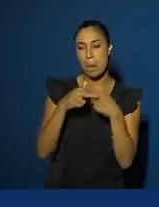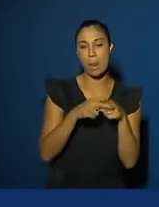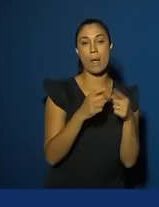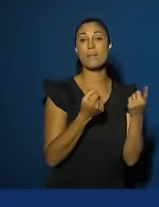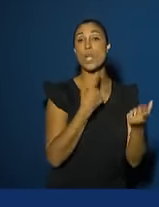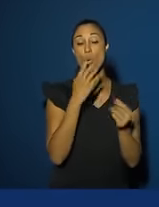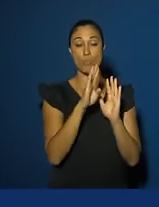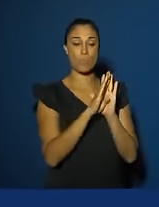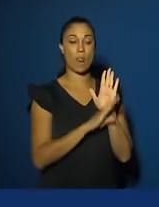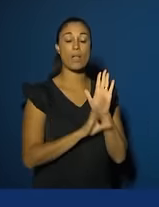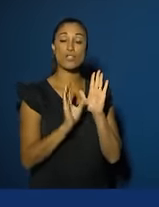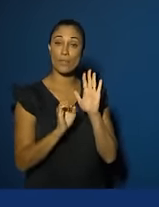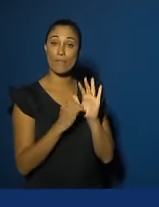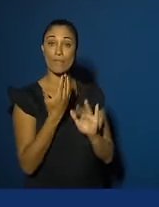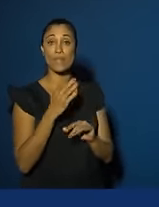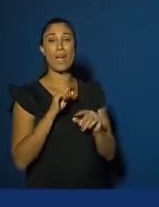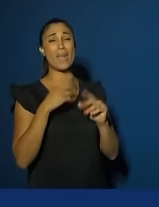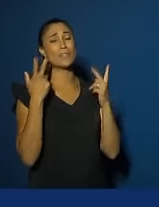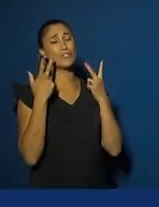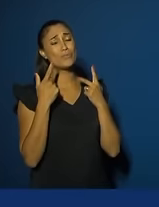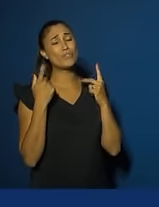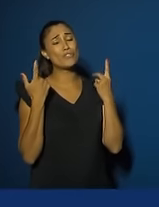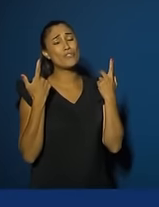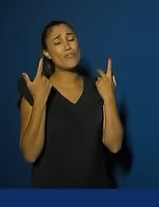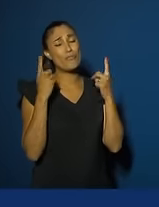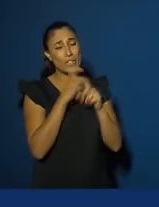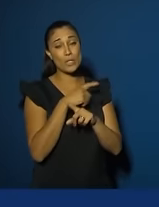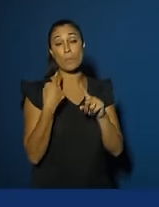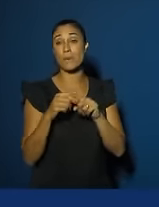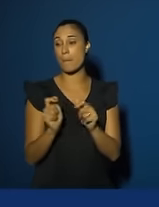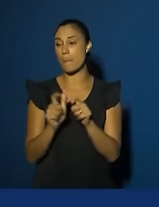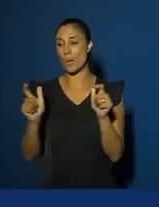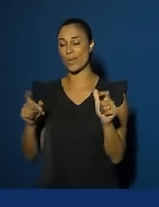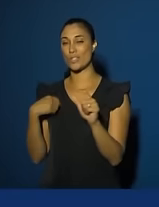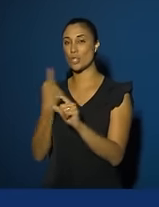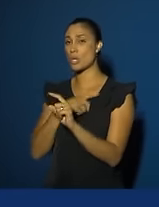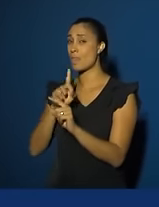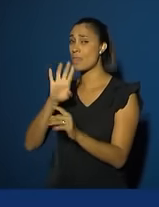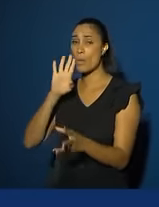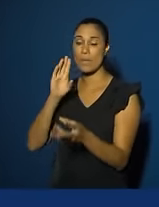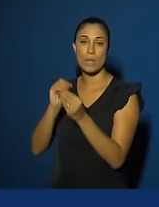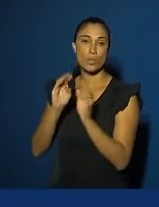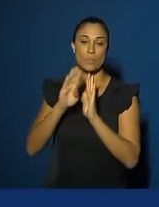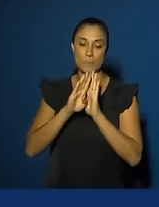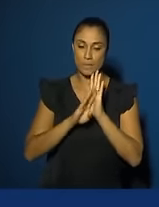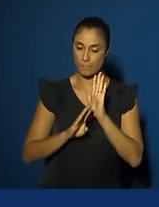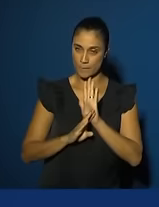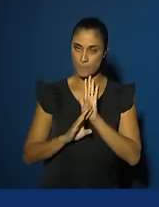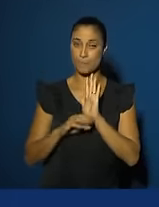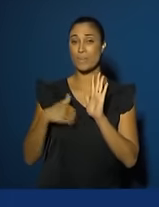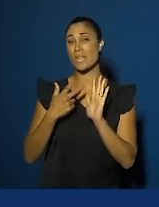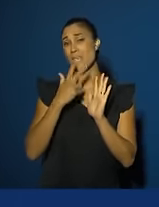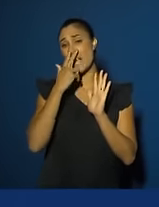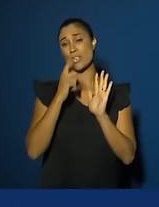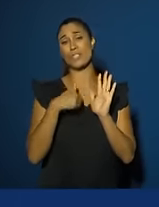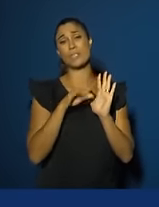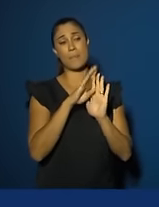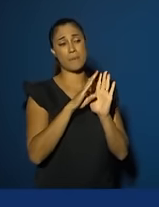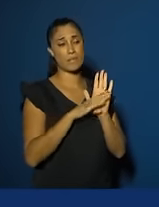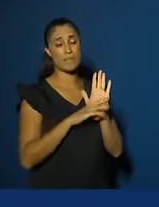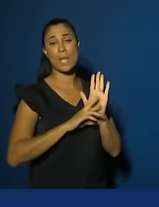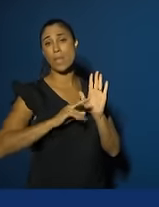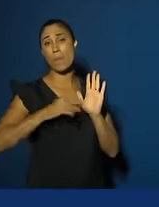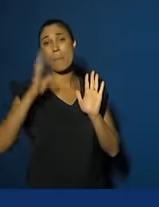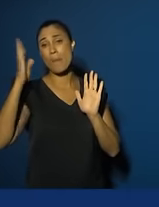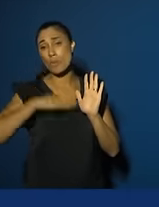foi criado por natureza é sempre difícil porque a maioria de nós a população não entende esses benefícios e quem se beneficia naturalmente não é